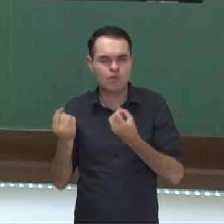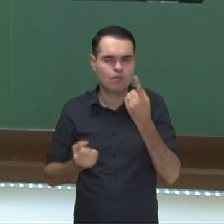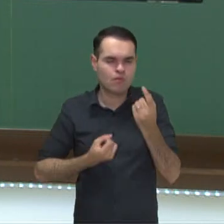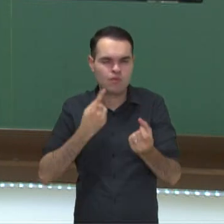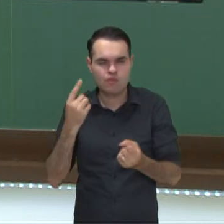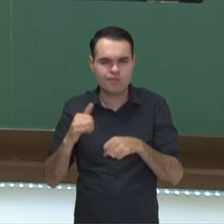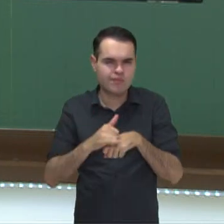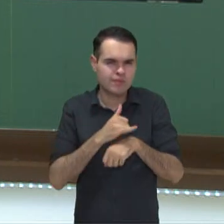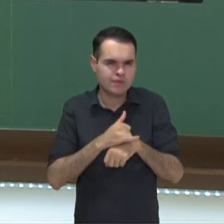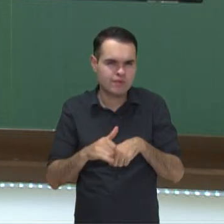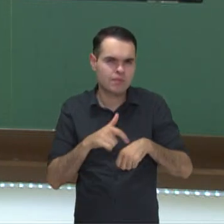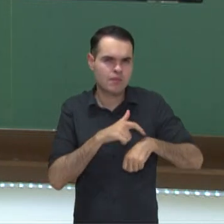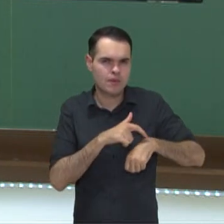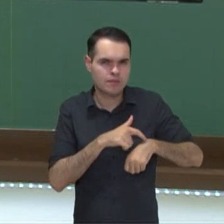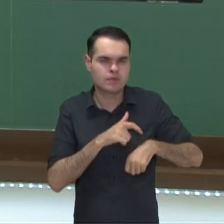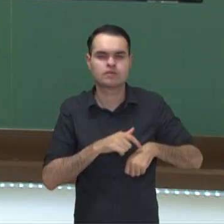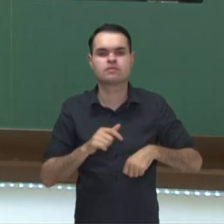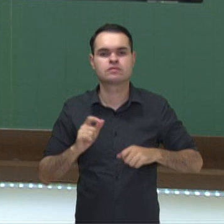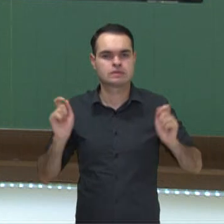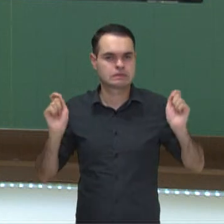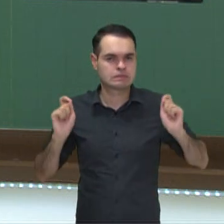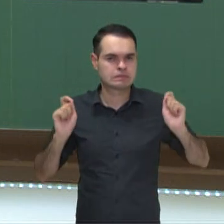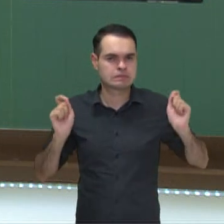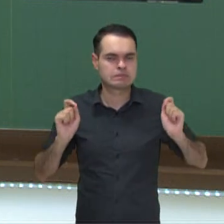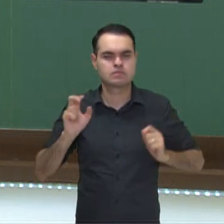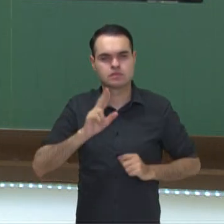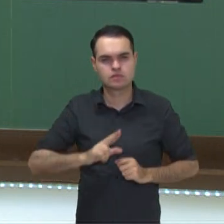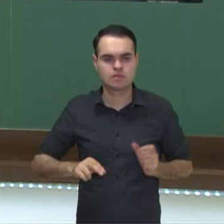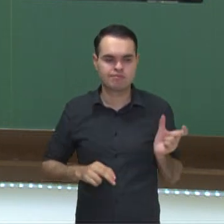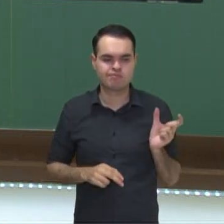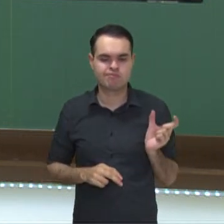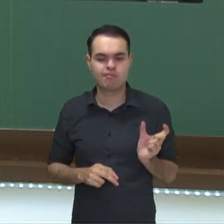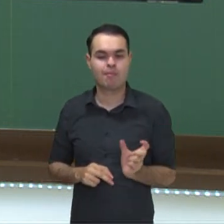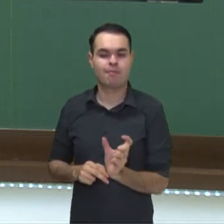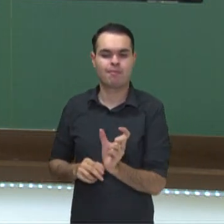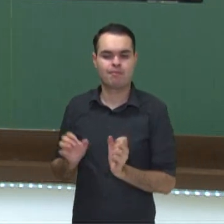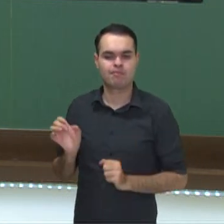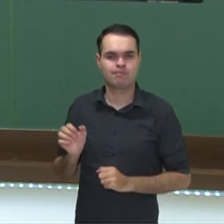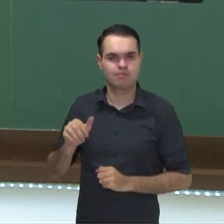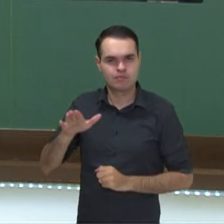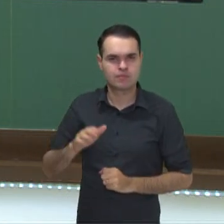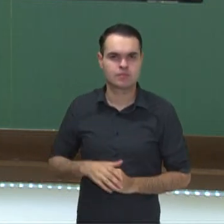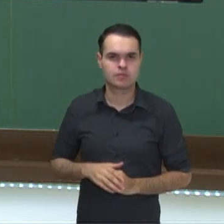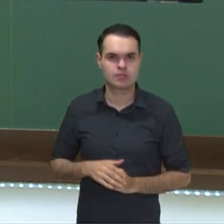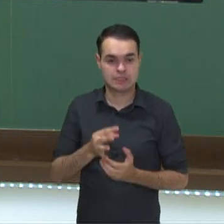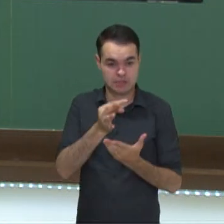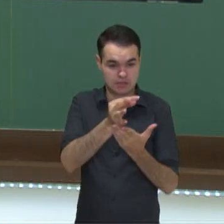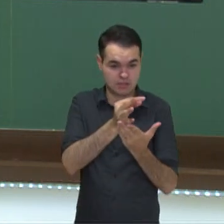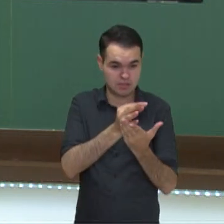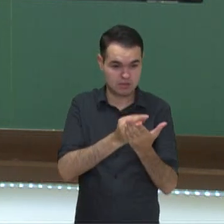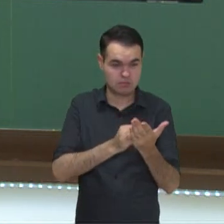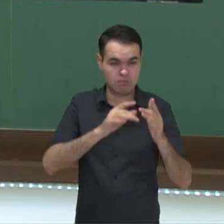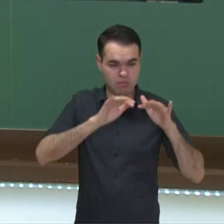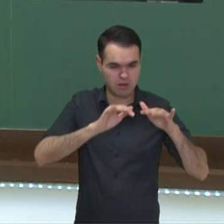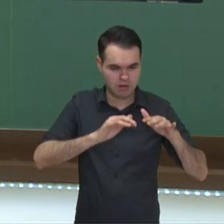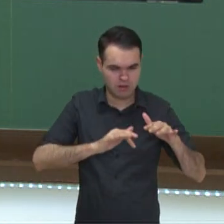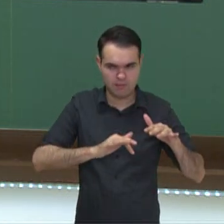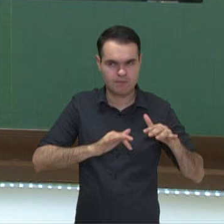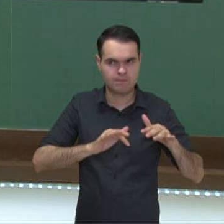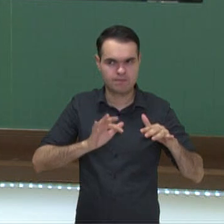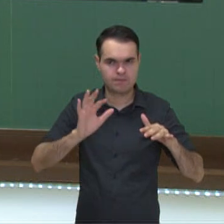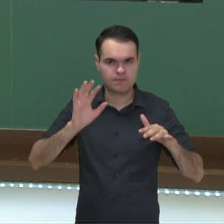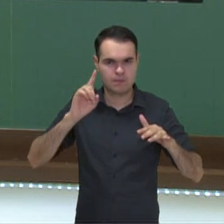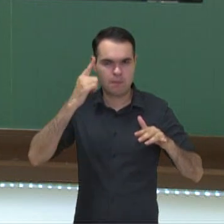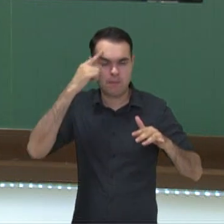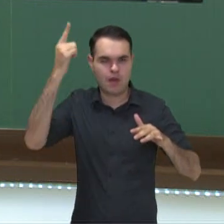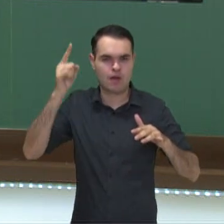alguns momentos, temos algumas palavras que são informais, algumas palavras que são mais simples, que são